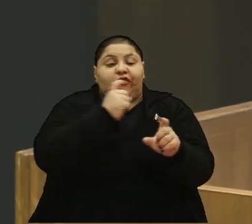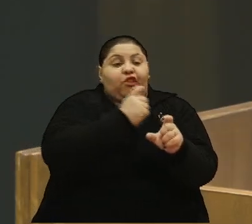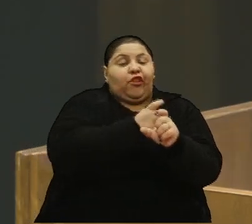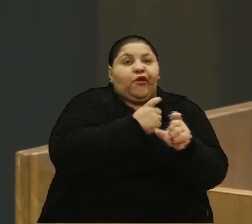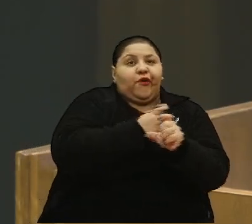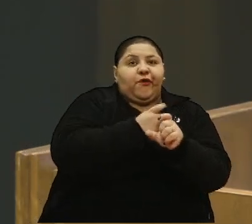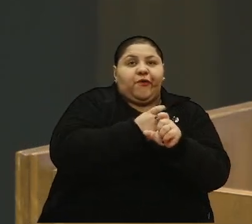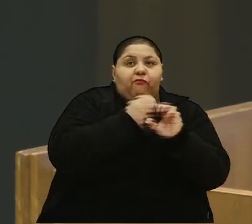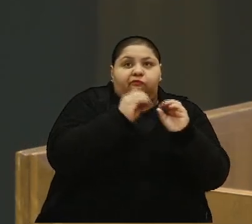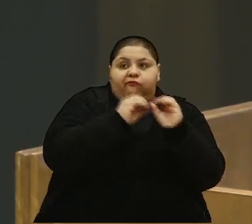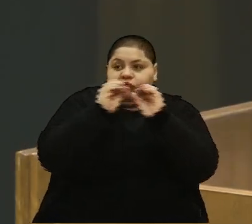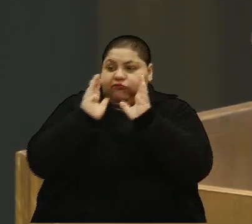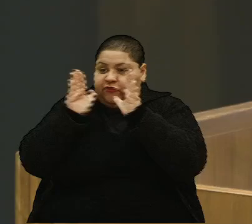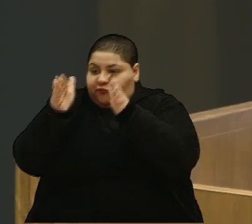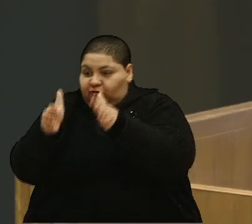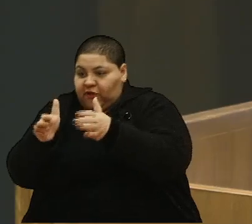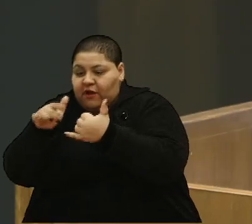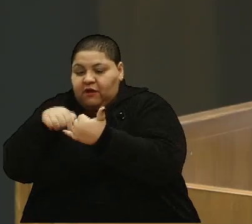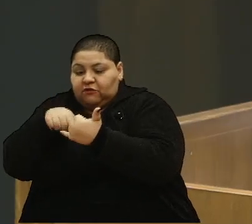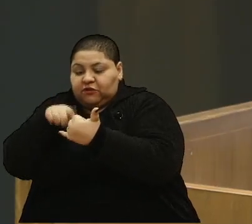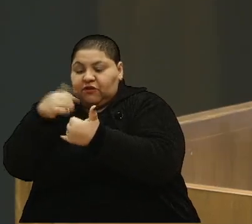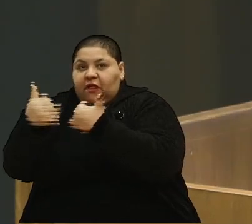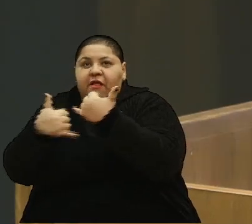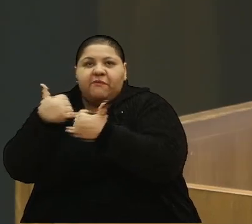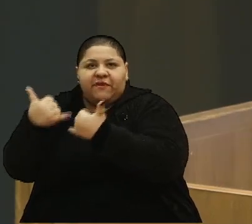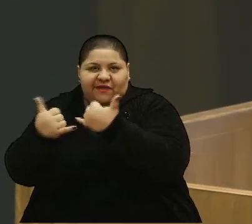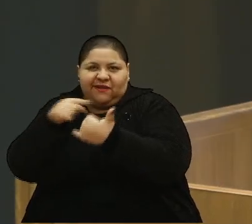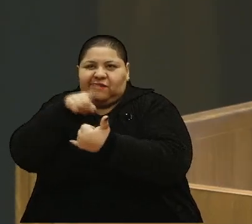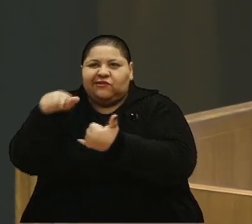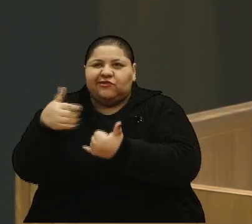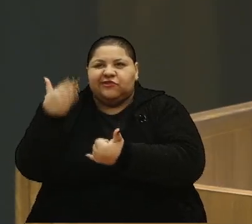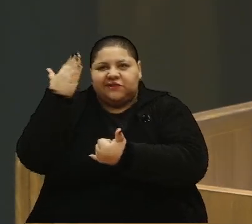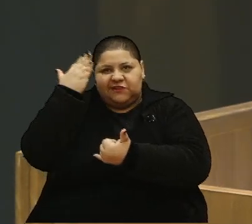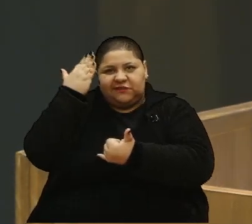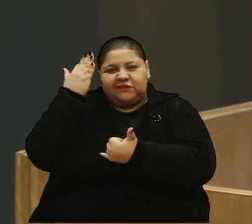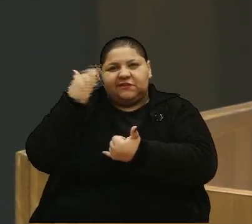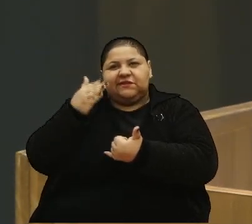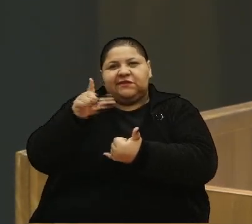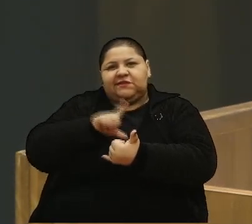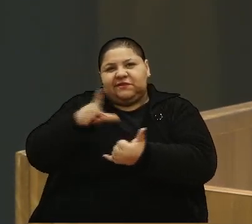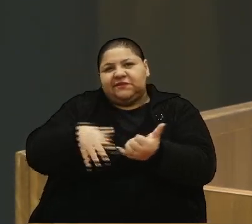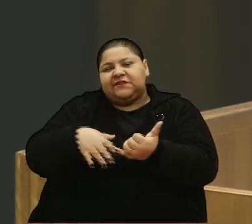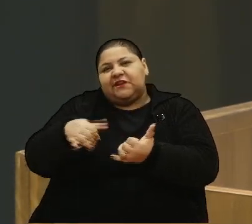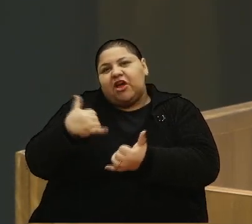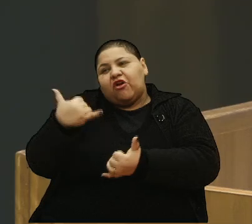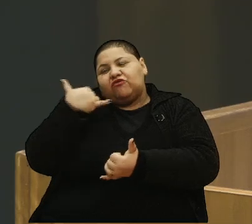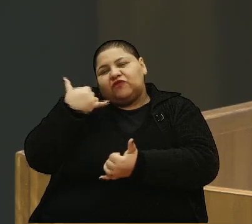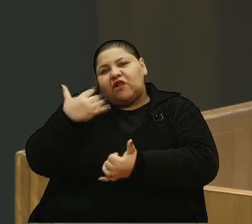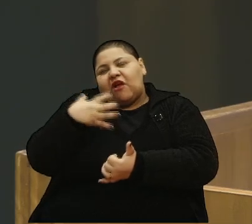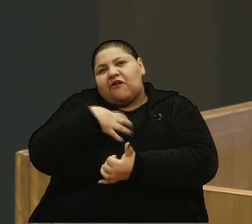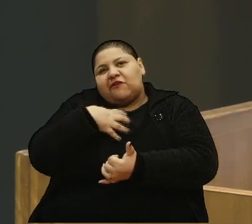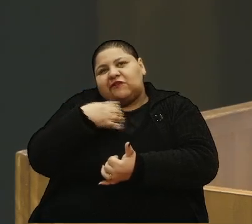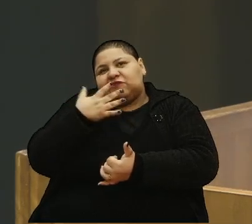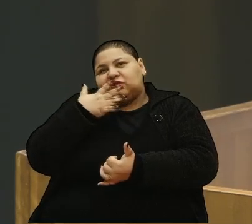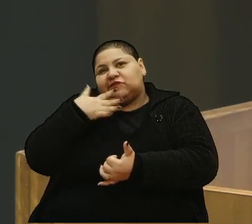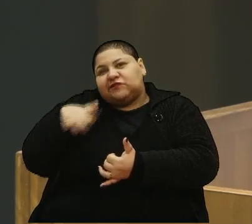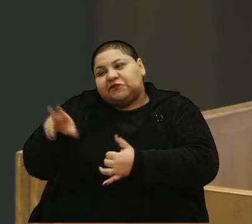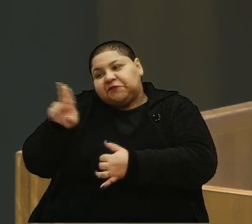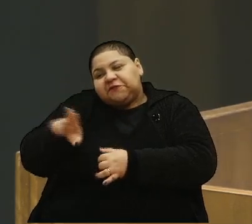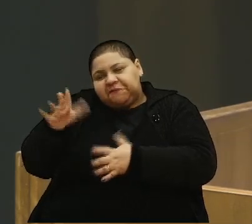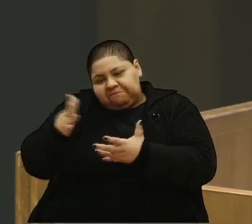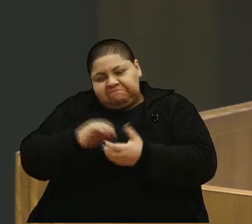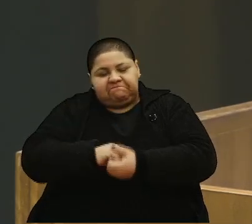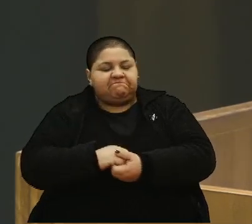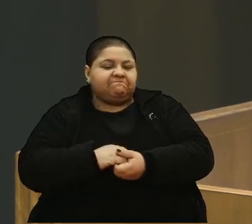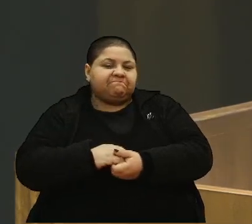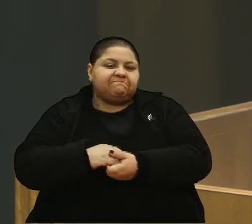é de reunião, e todo mundo aqui os que tem aqui filhos sabem como é. Então, o celular é uma forma das crianças já utilizarem.